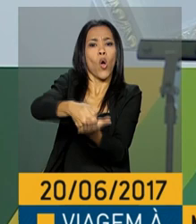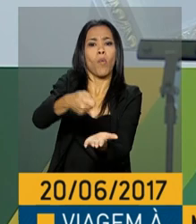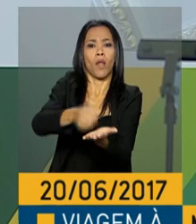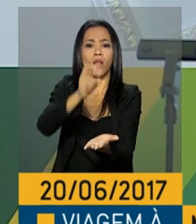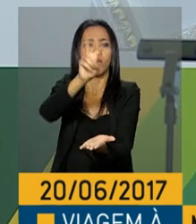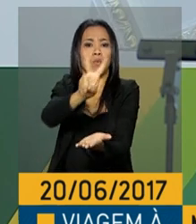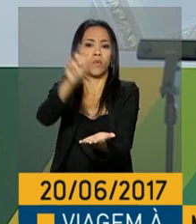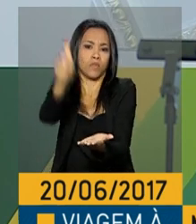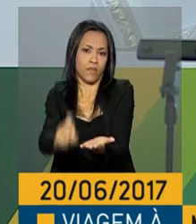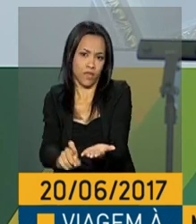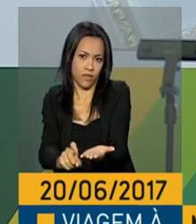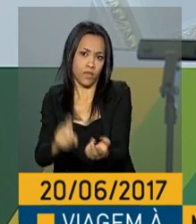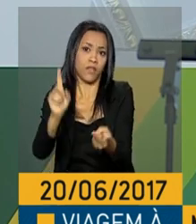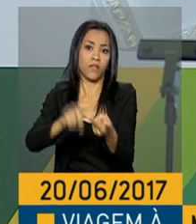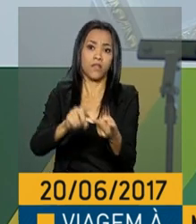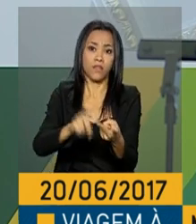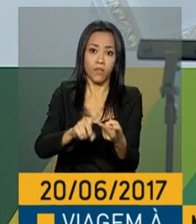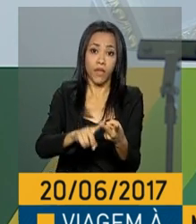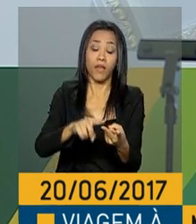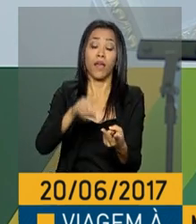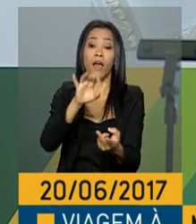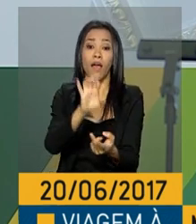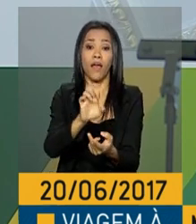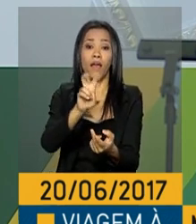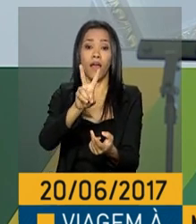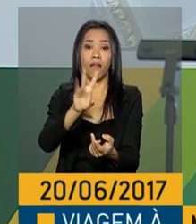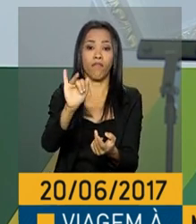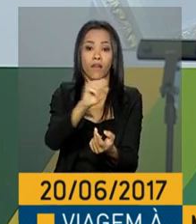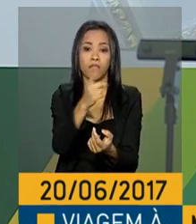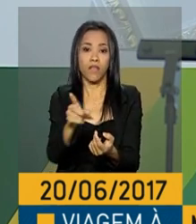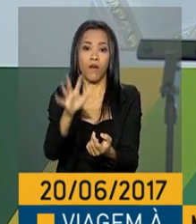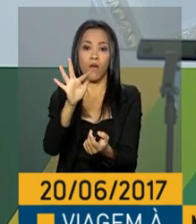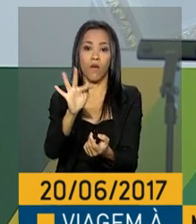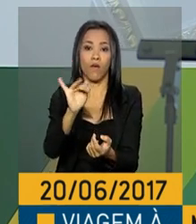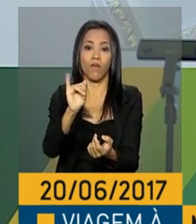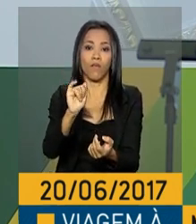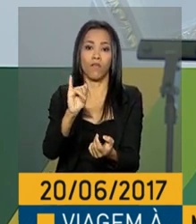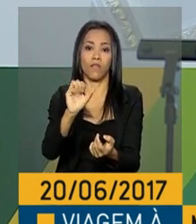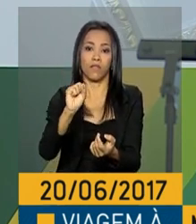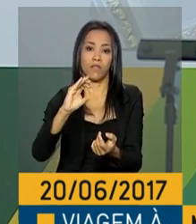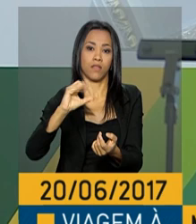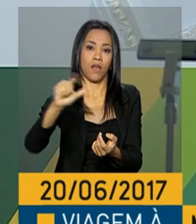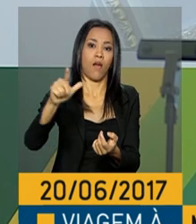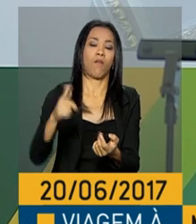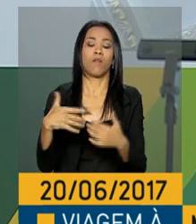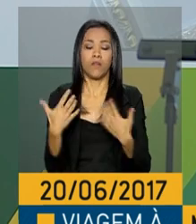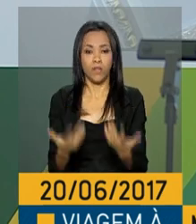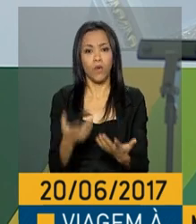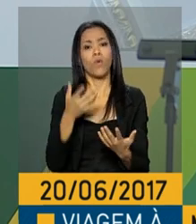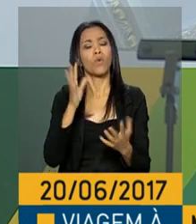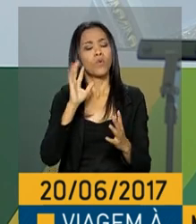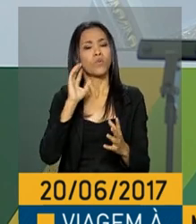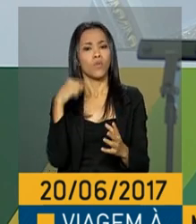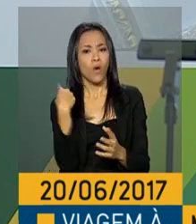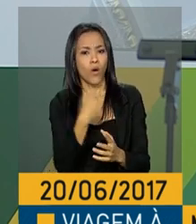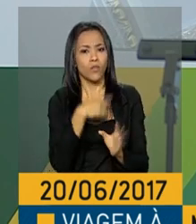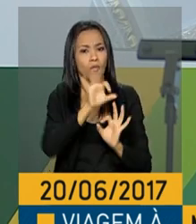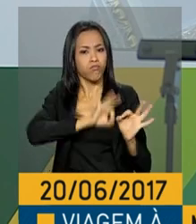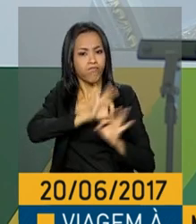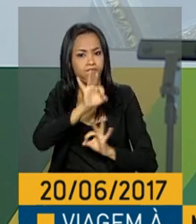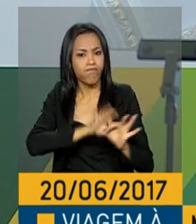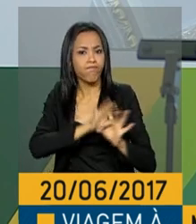evasão fiscal, não é? Portanto, nós concluímos nossos procedimentos internos para que o